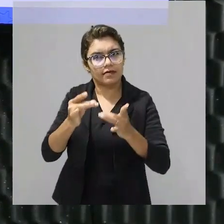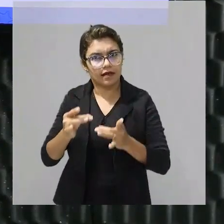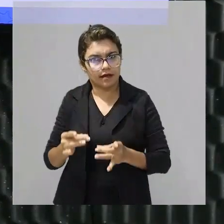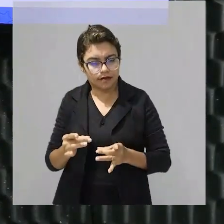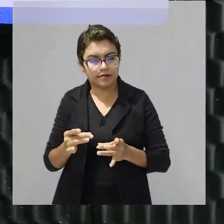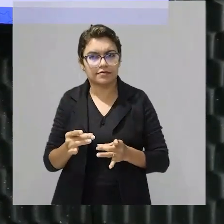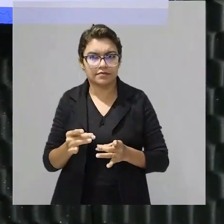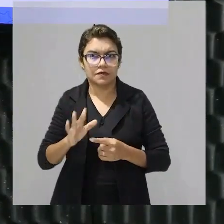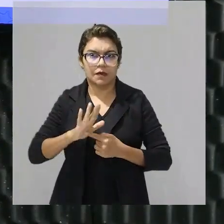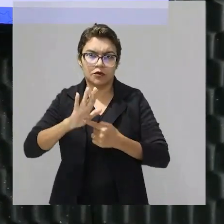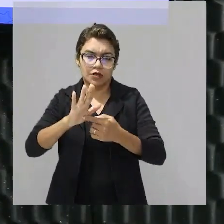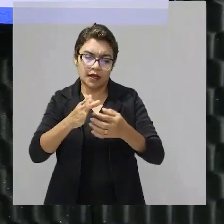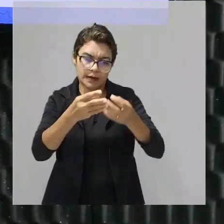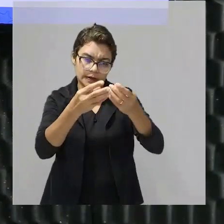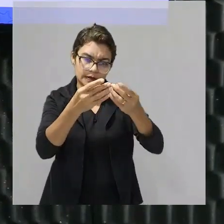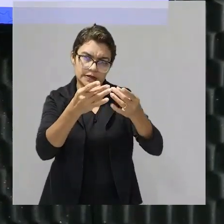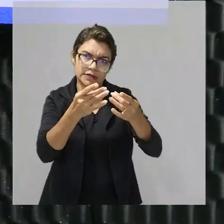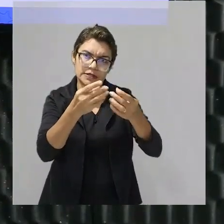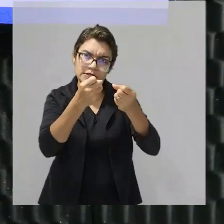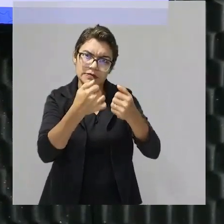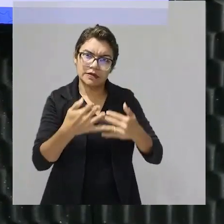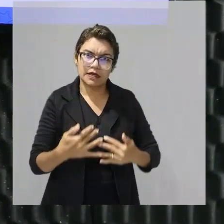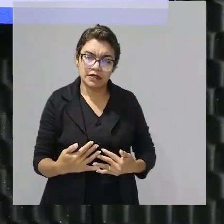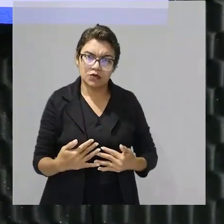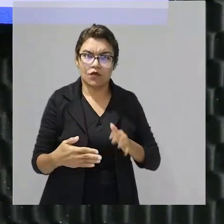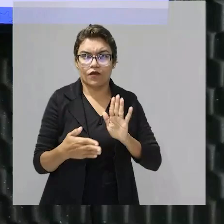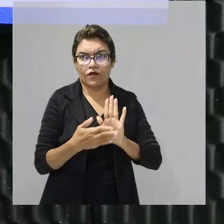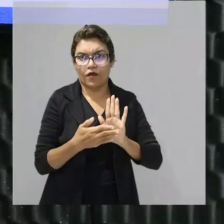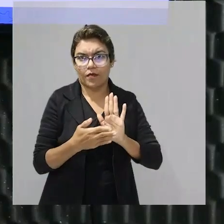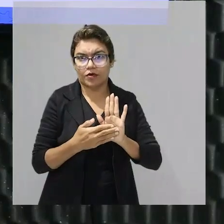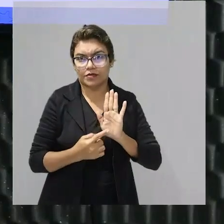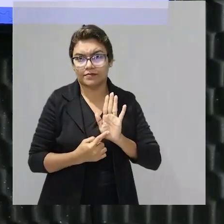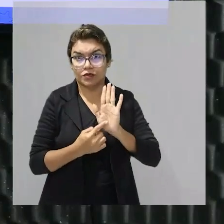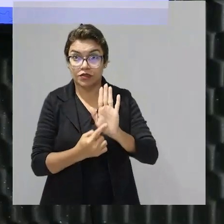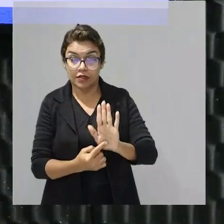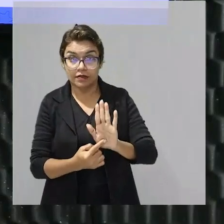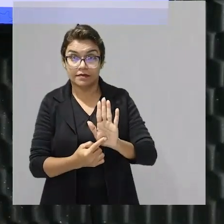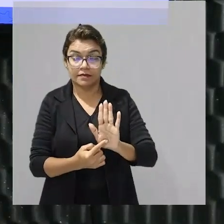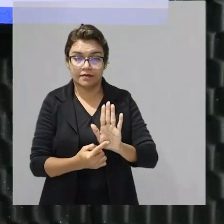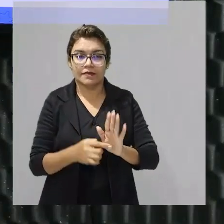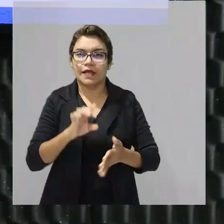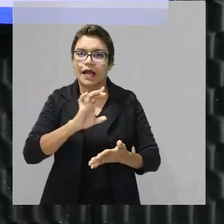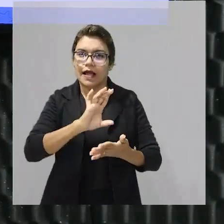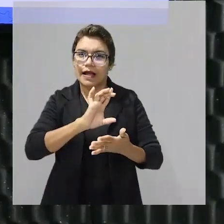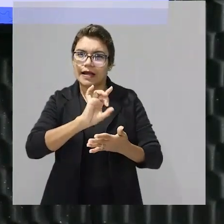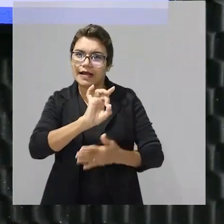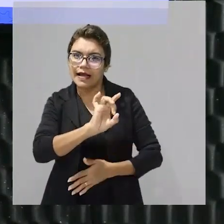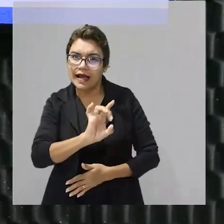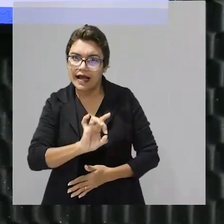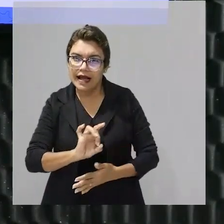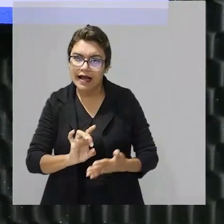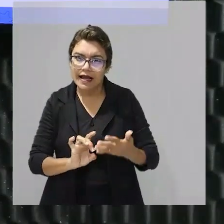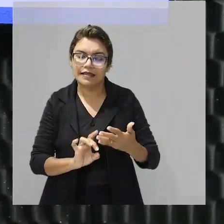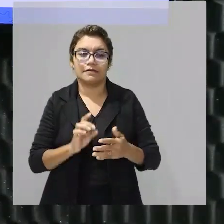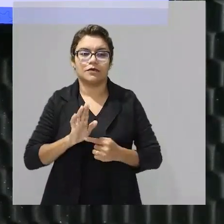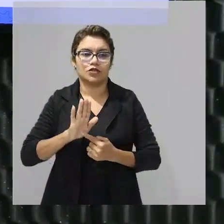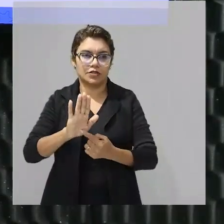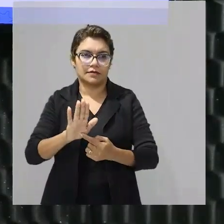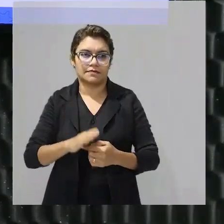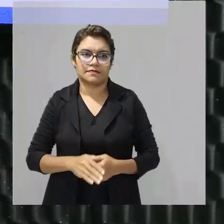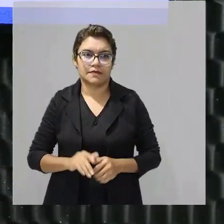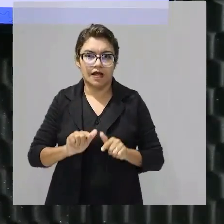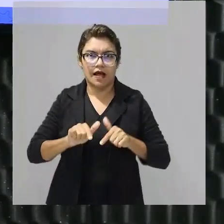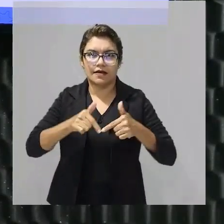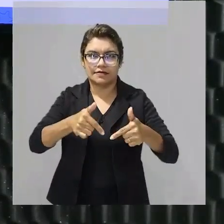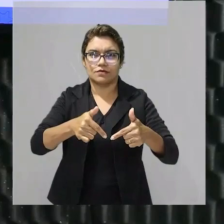responsável ou de que forma você irá colocar em prática. Então, turma, muito cuidado. Não é só colocar